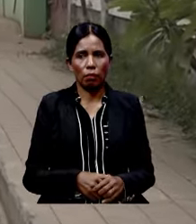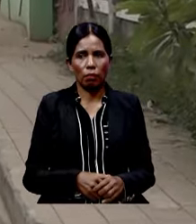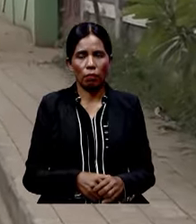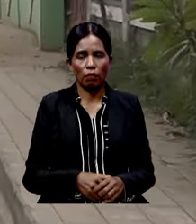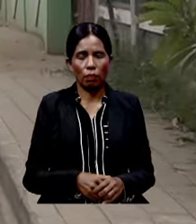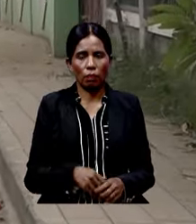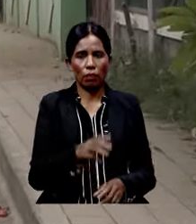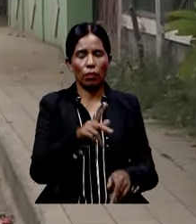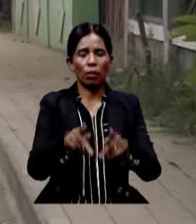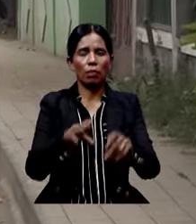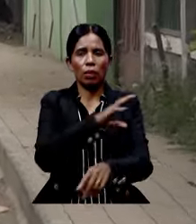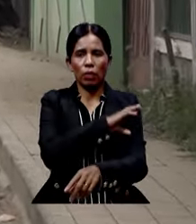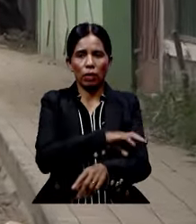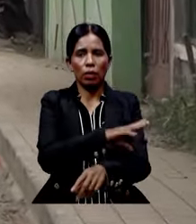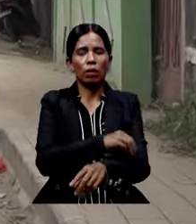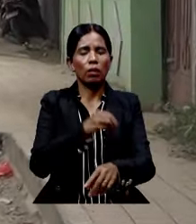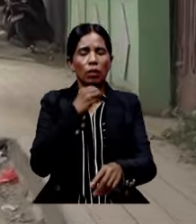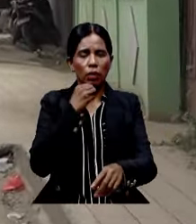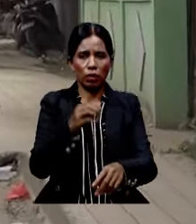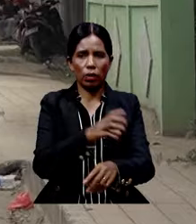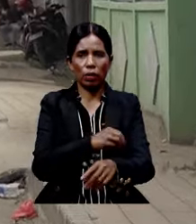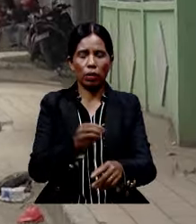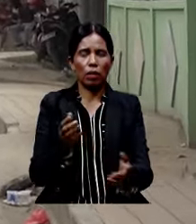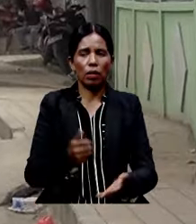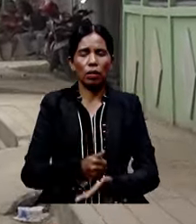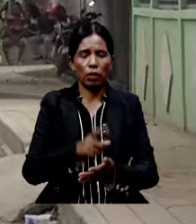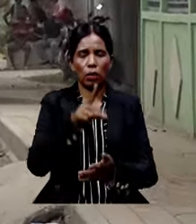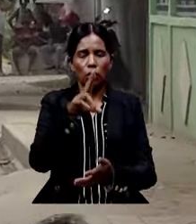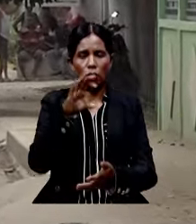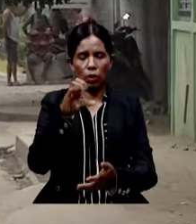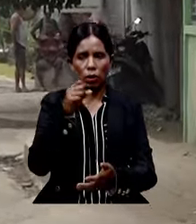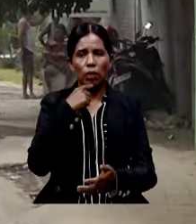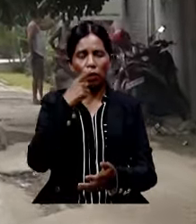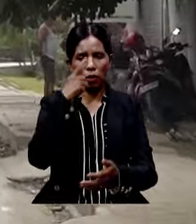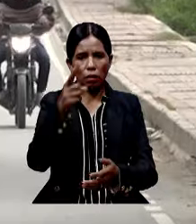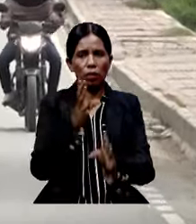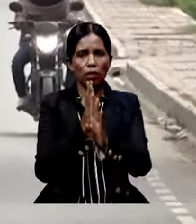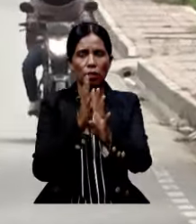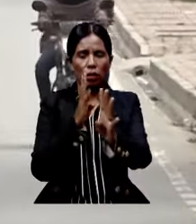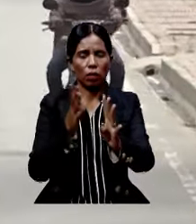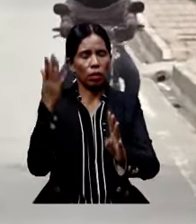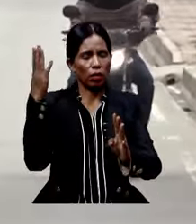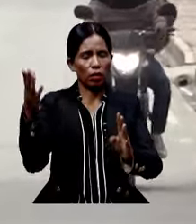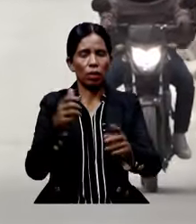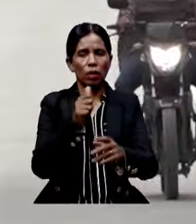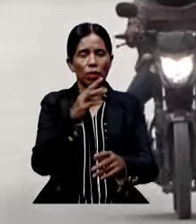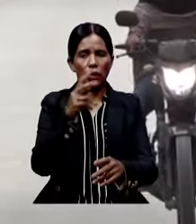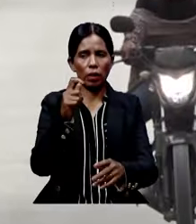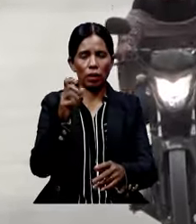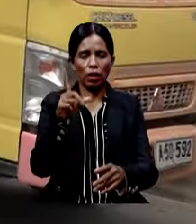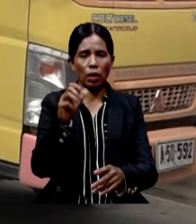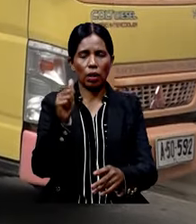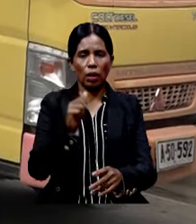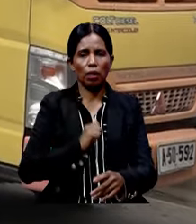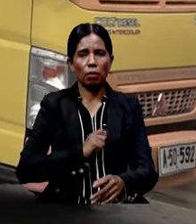Comandante Trânsito Segurança Rodoviária Nacional, Superintendente Assistente Luiz da Costa Hateten, engrafamento neve moso e a área a metilaran